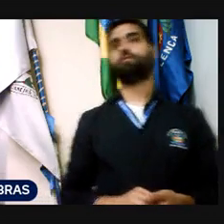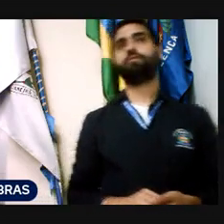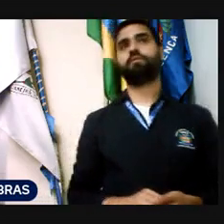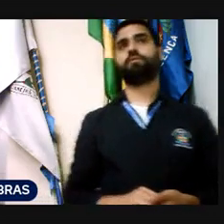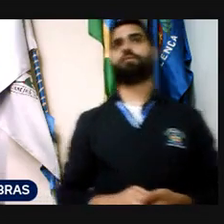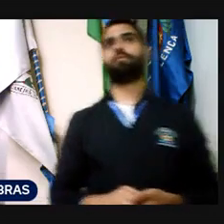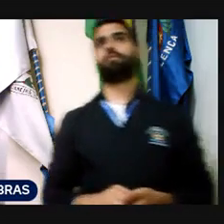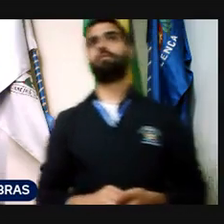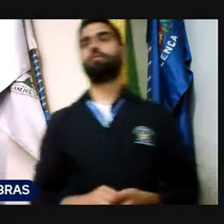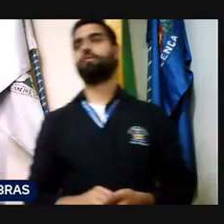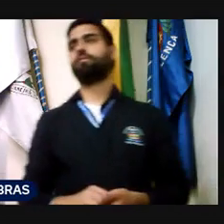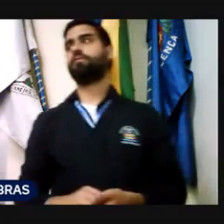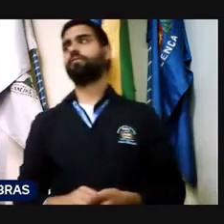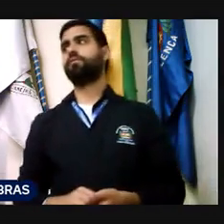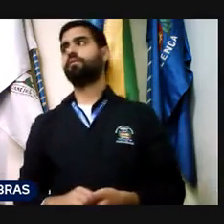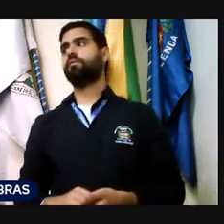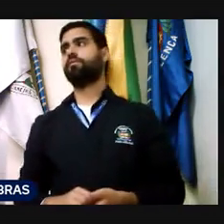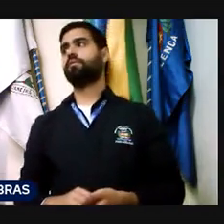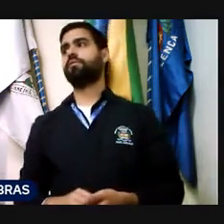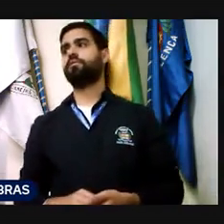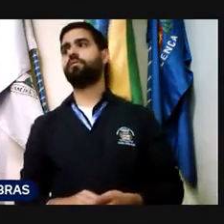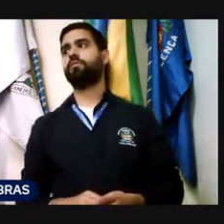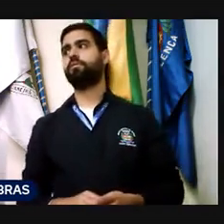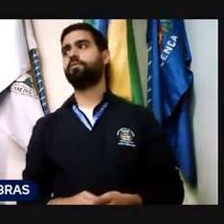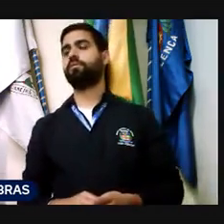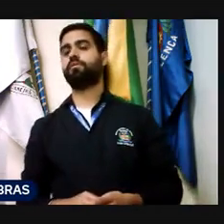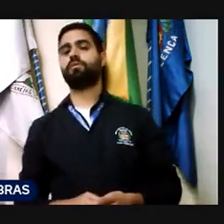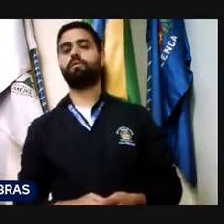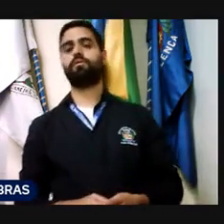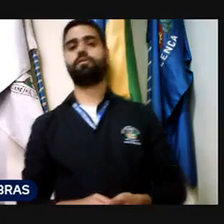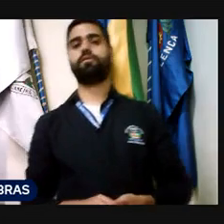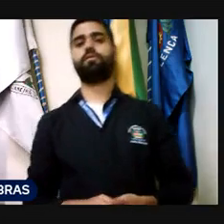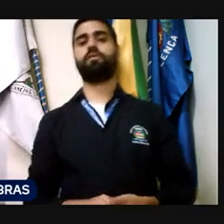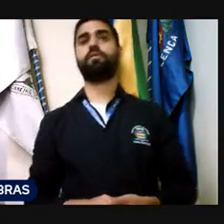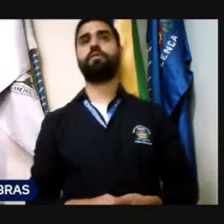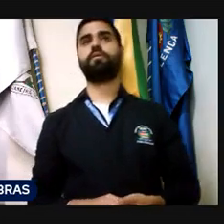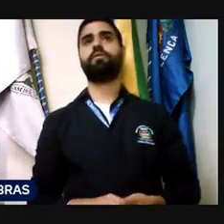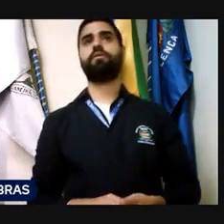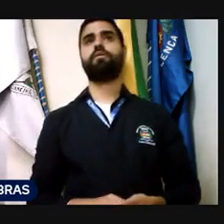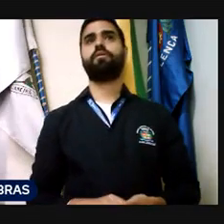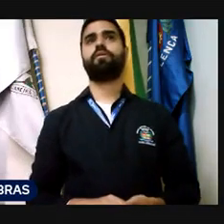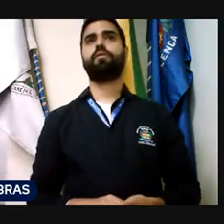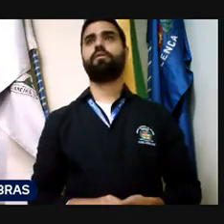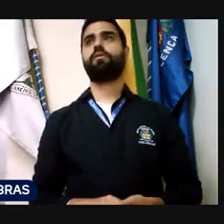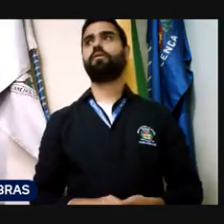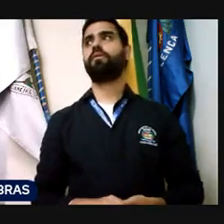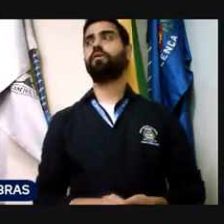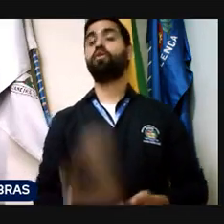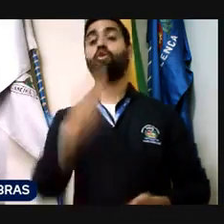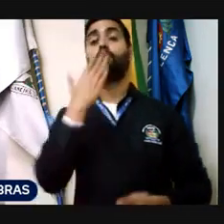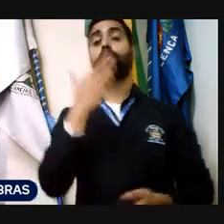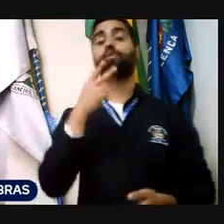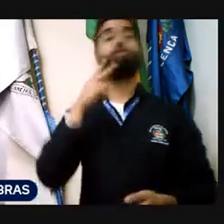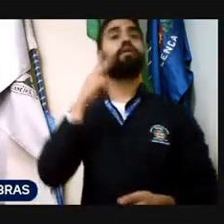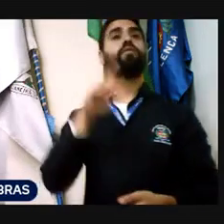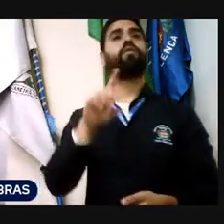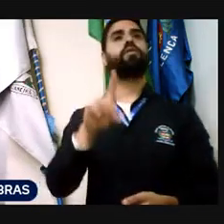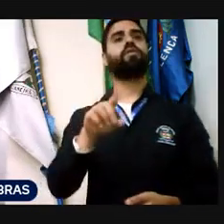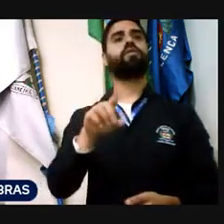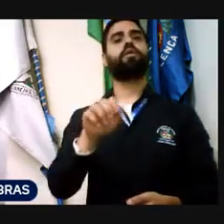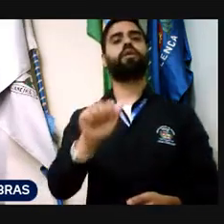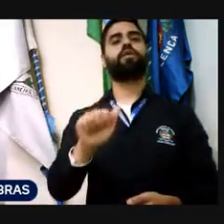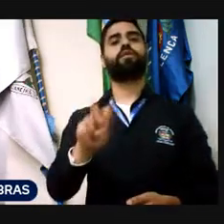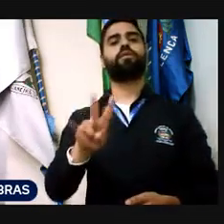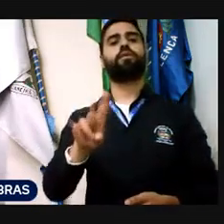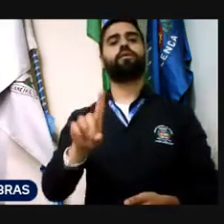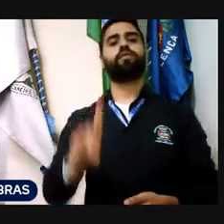Ok, obrigado. É, requerimento do vereador David Nogueira, solicitando informações